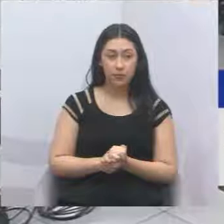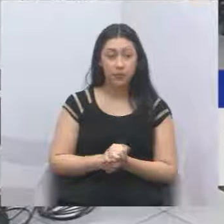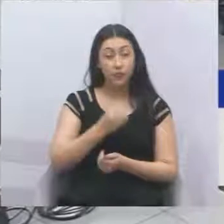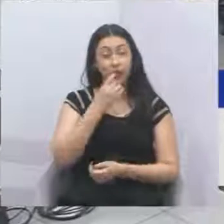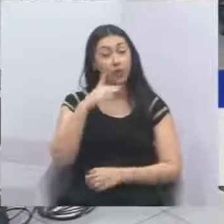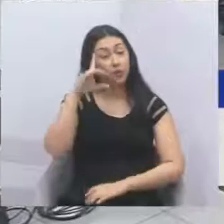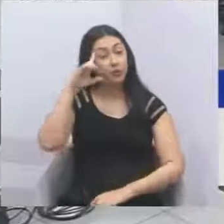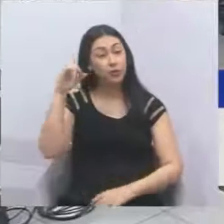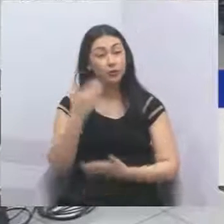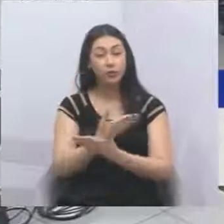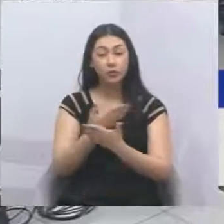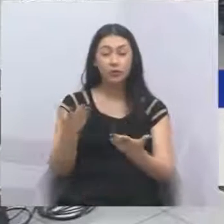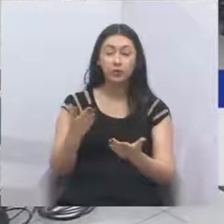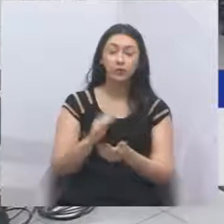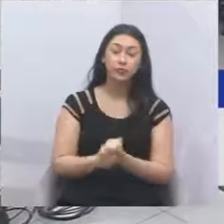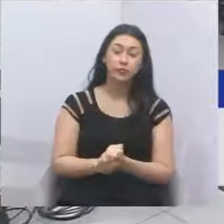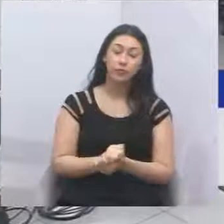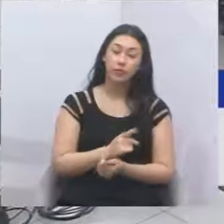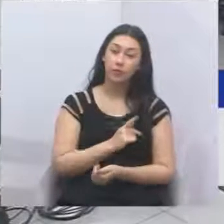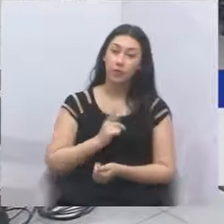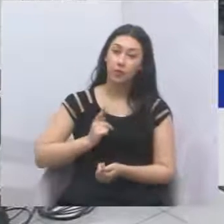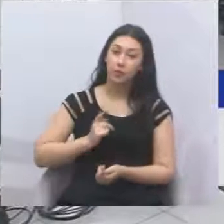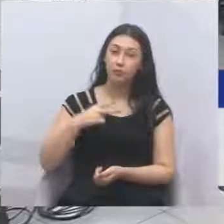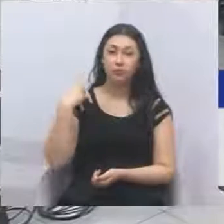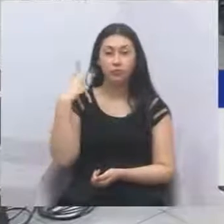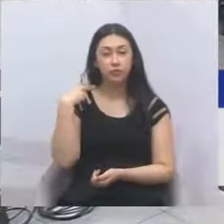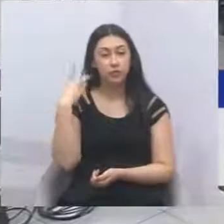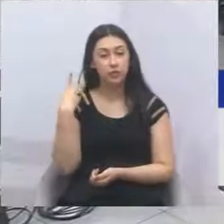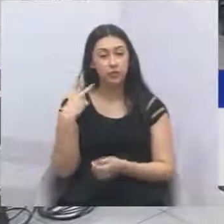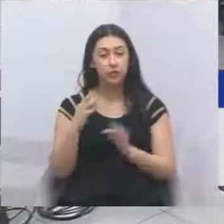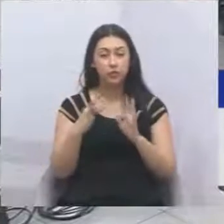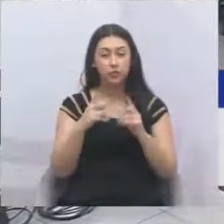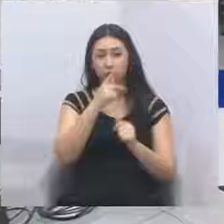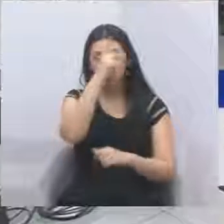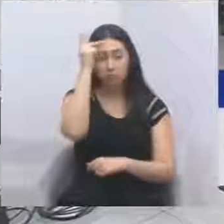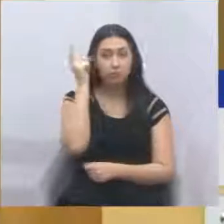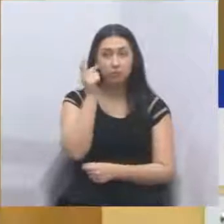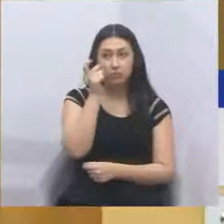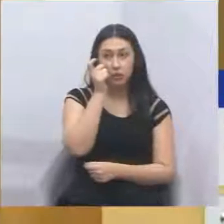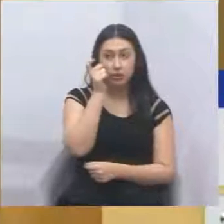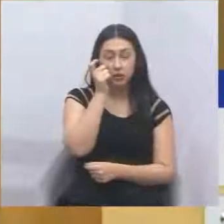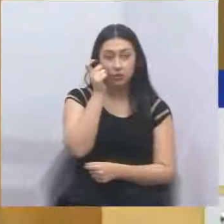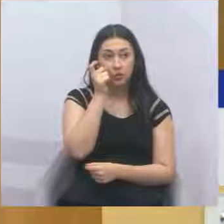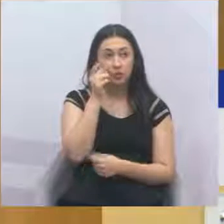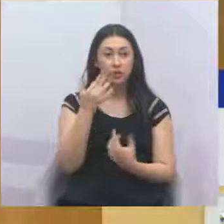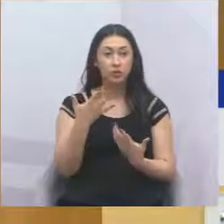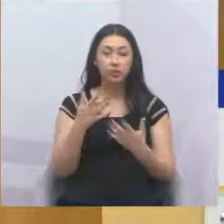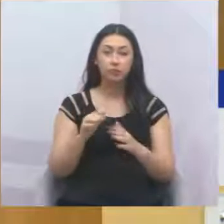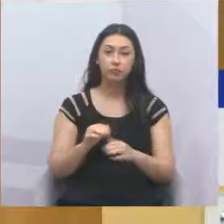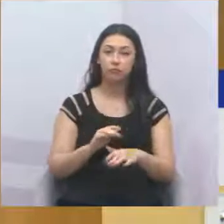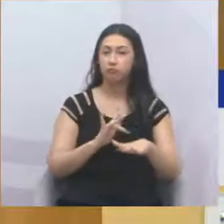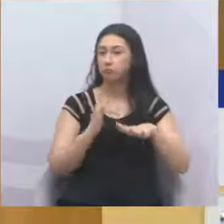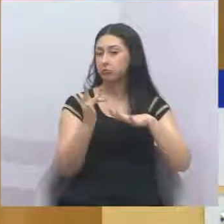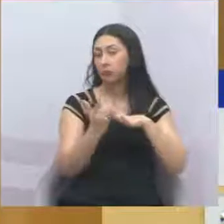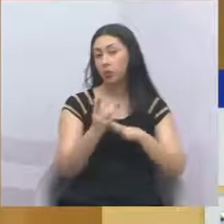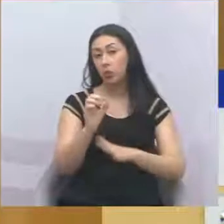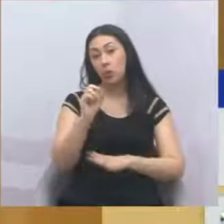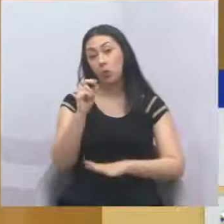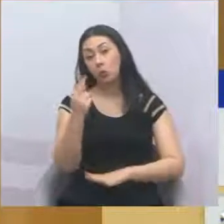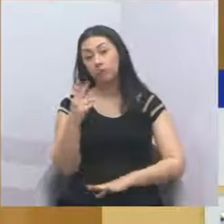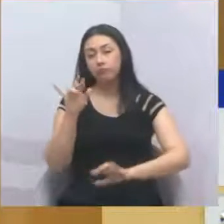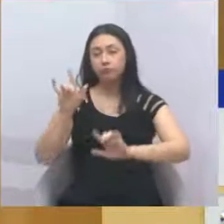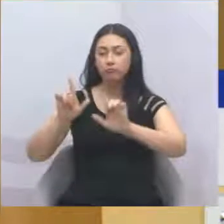Bom dia a todos, presidente Paulinho, nobres colegas vereadores, os munícipes que nos acompanham pela TV Câmara, através da internet e da